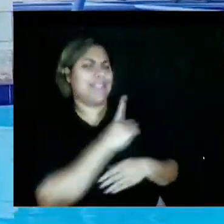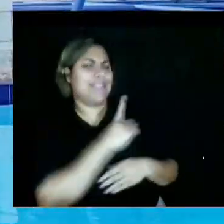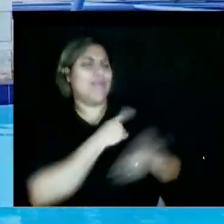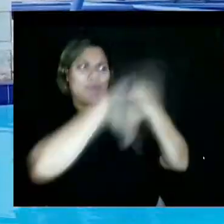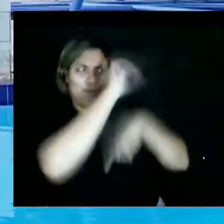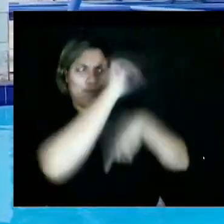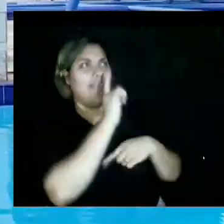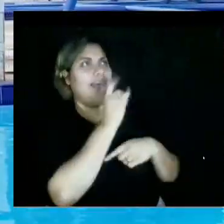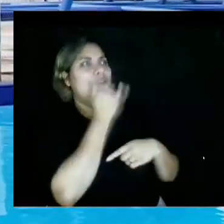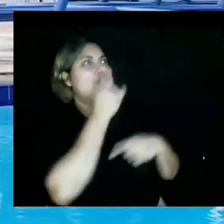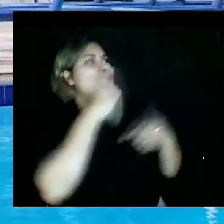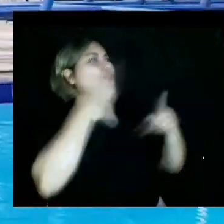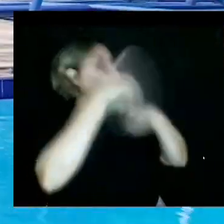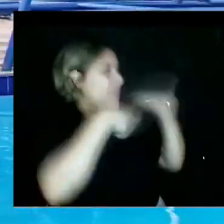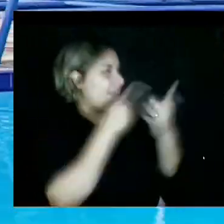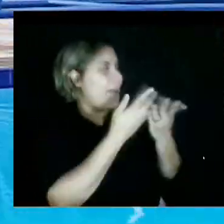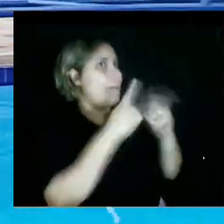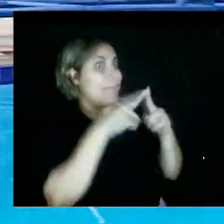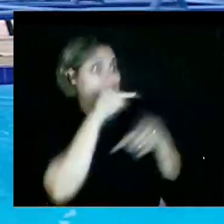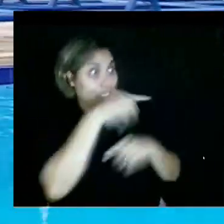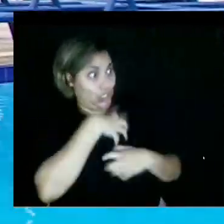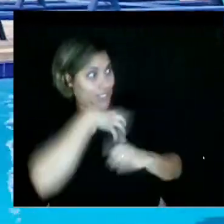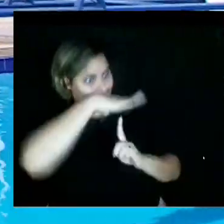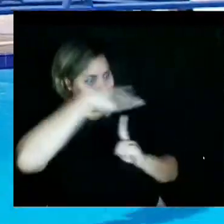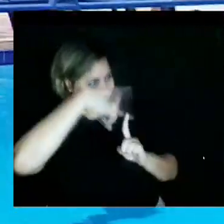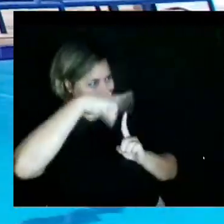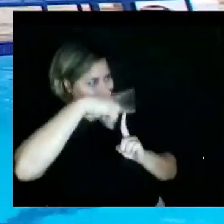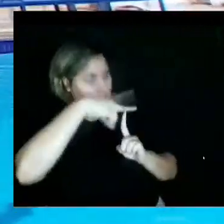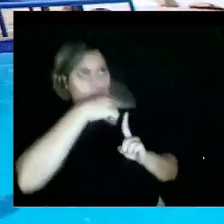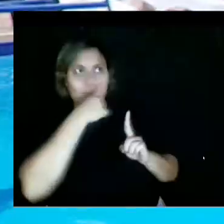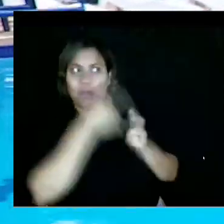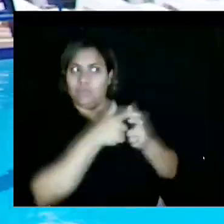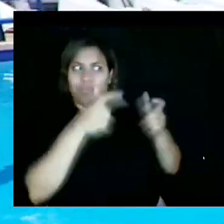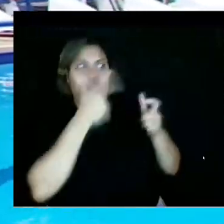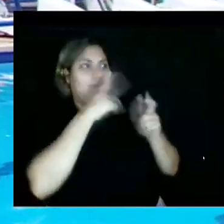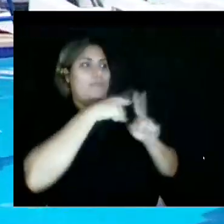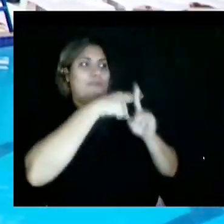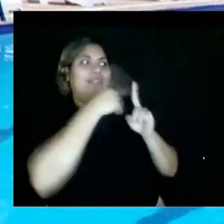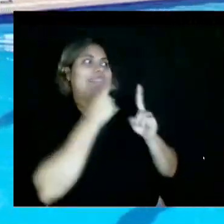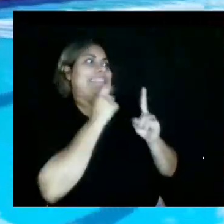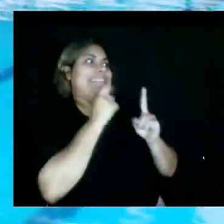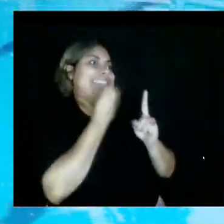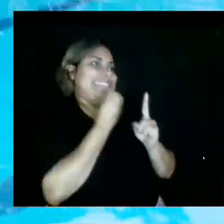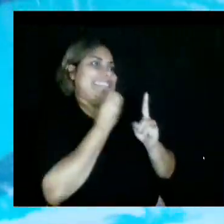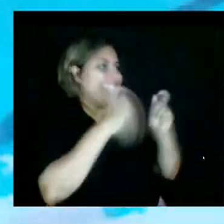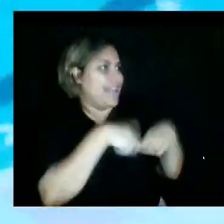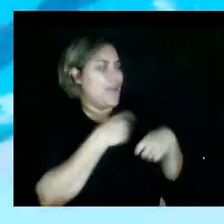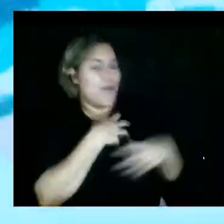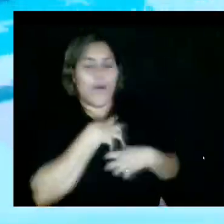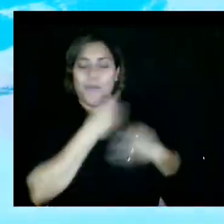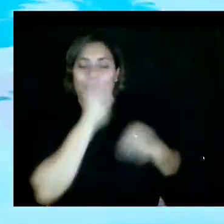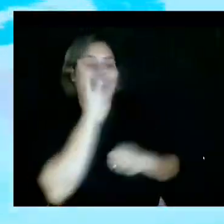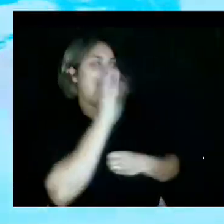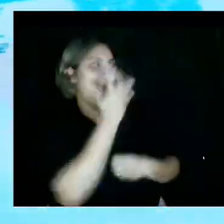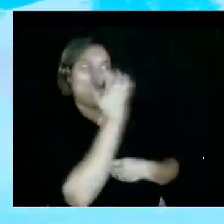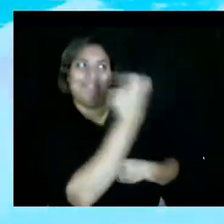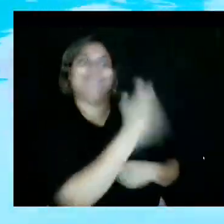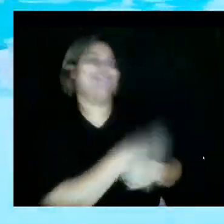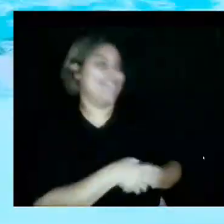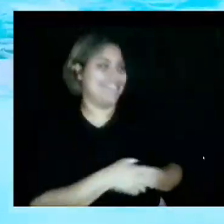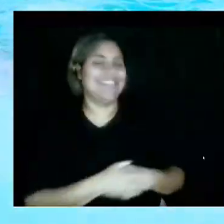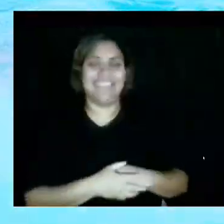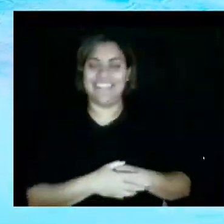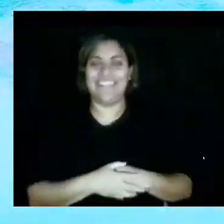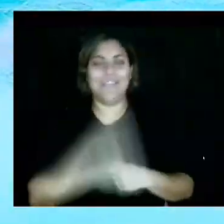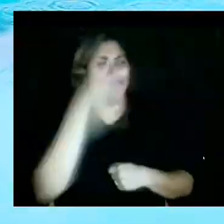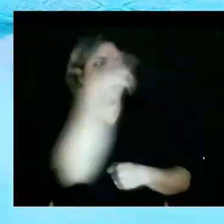potencial enorme, tem tido resultados incríveis. Acho muito, muito massa. Modalidade muito legal, bonita demais.